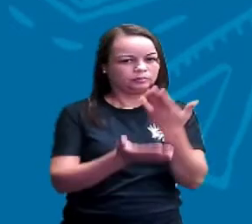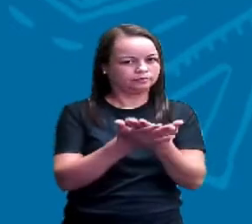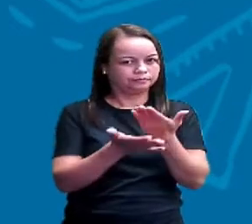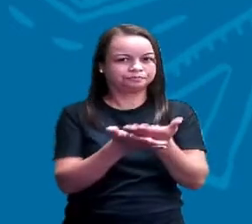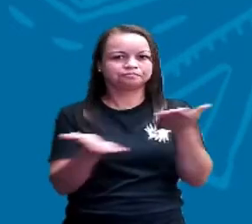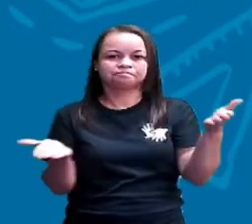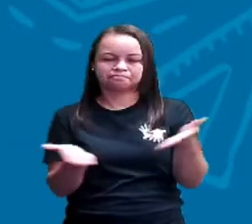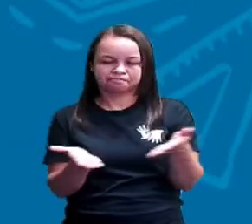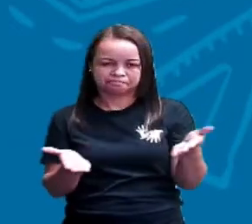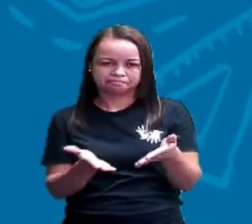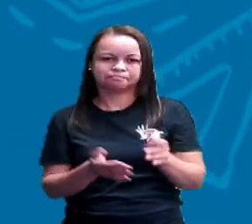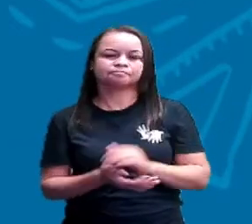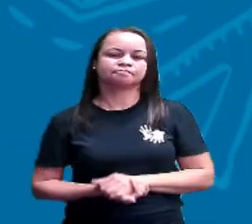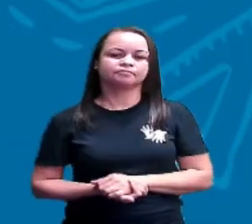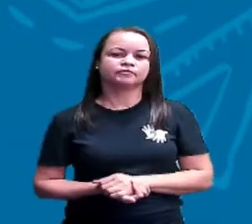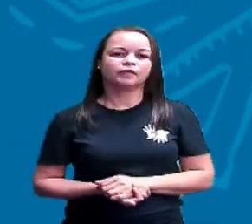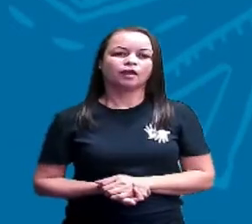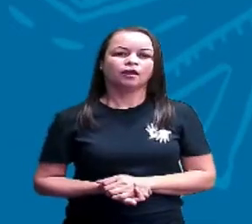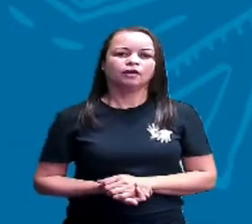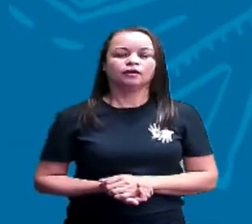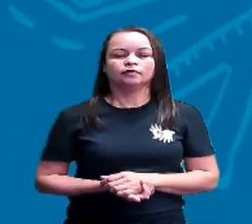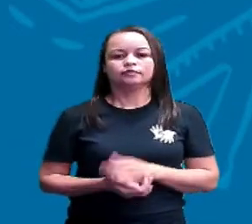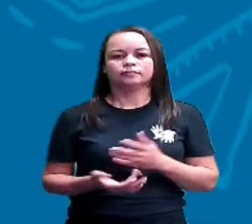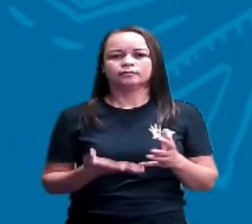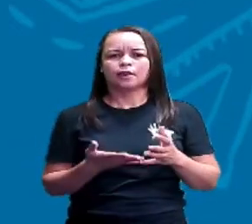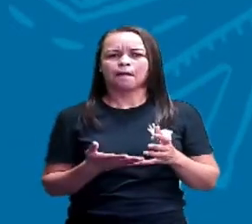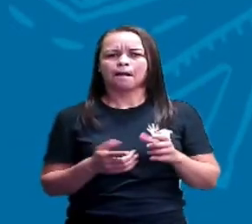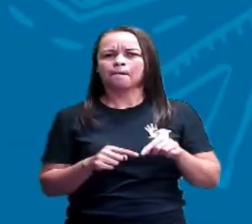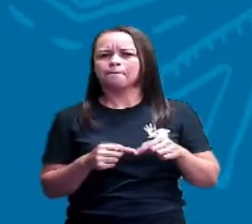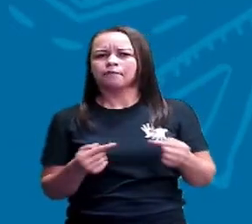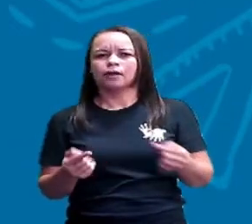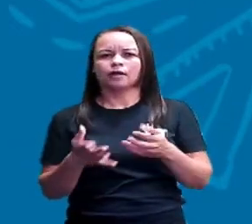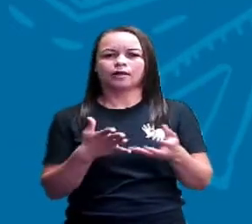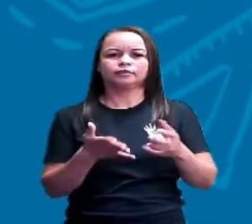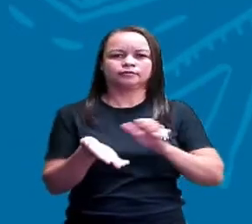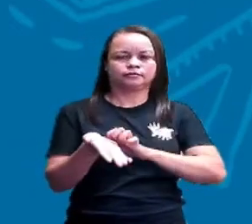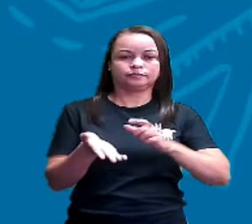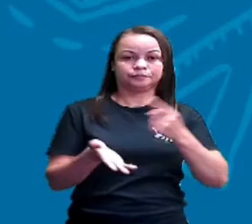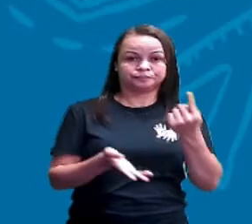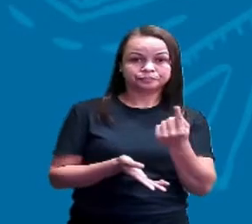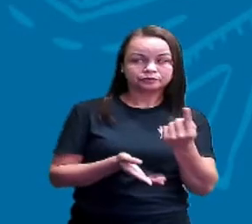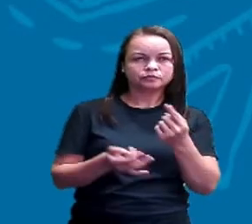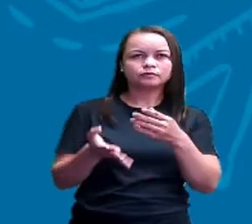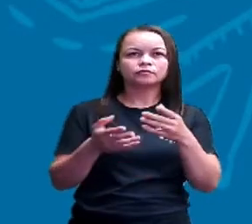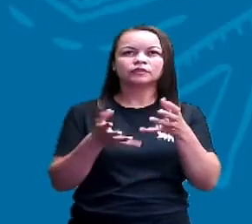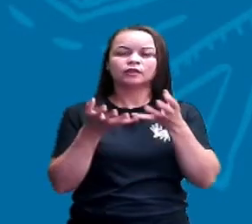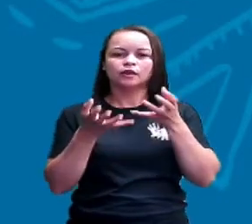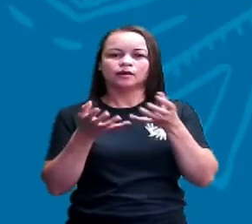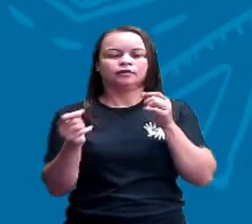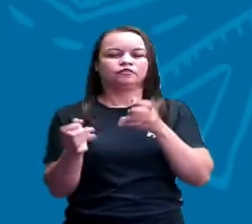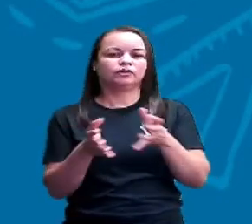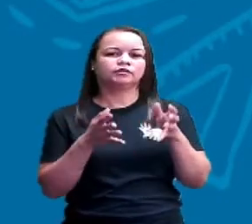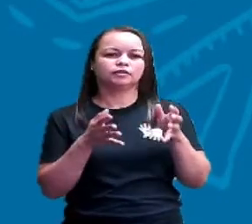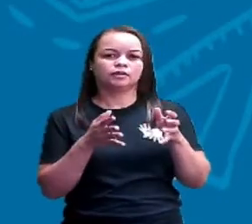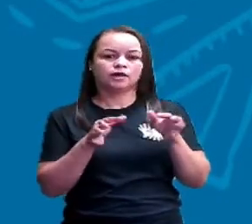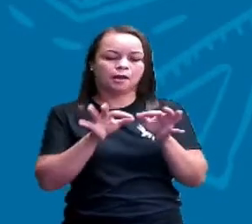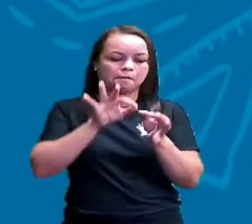certo? Mas a questão 1, ela quer que a gente faça a medida com